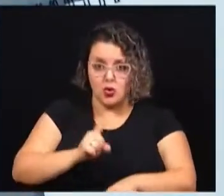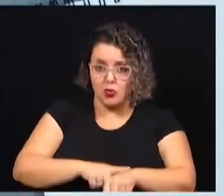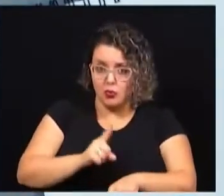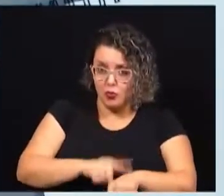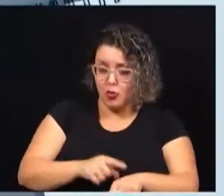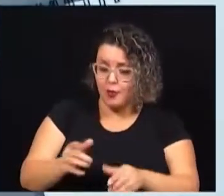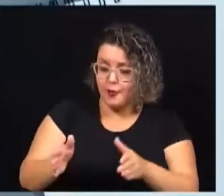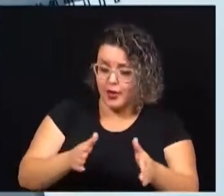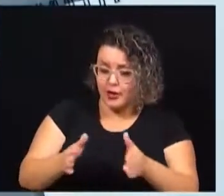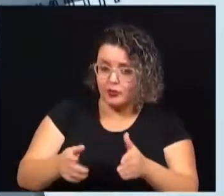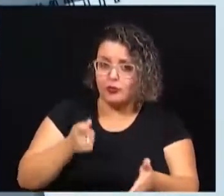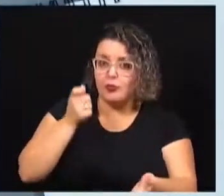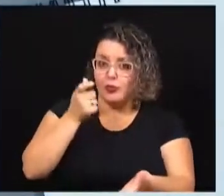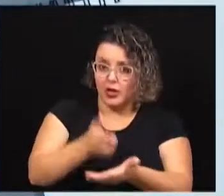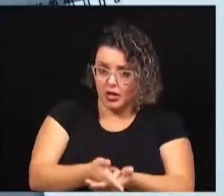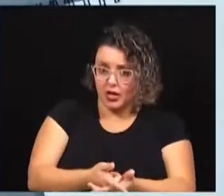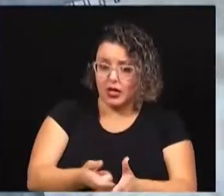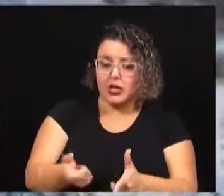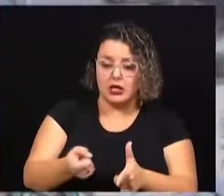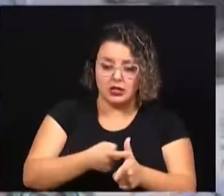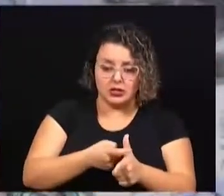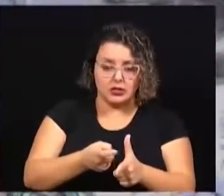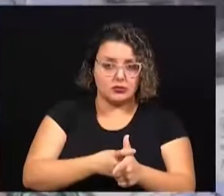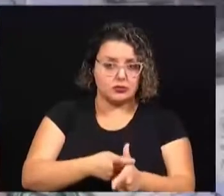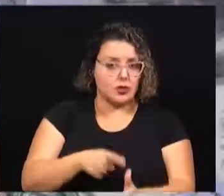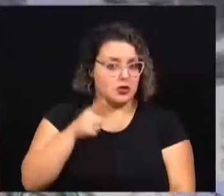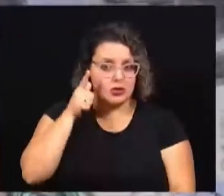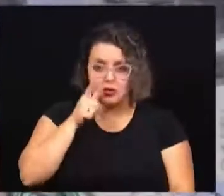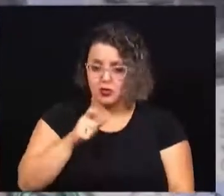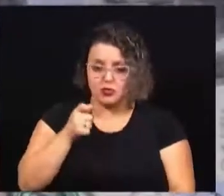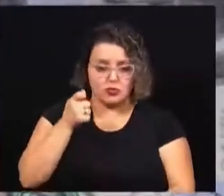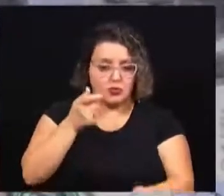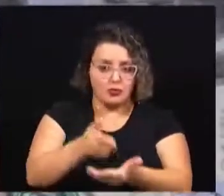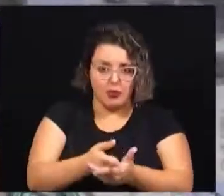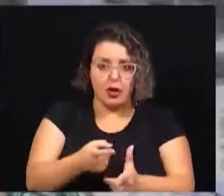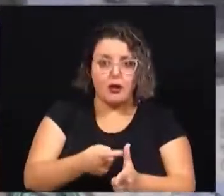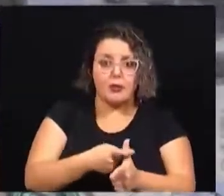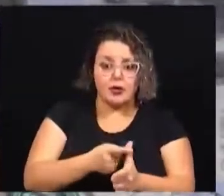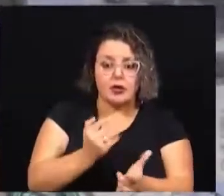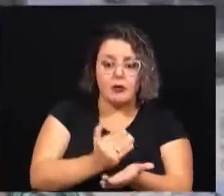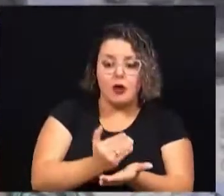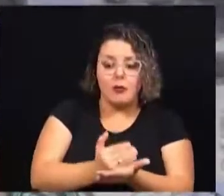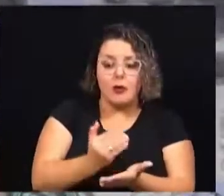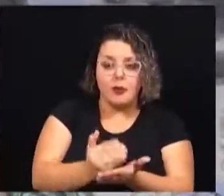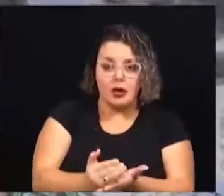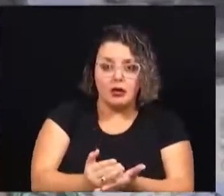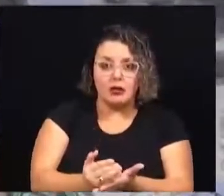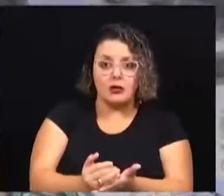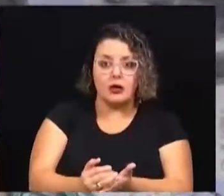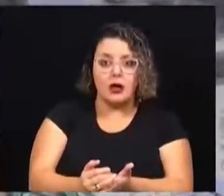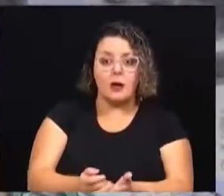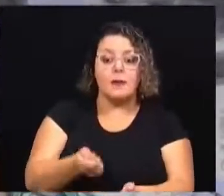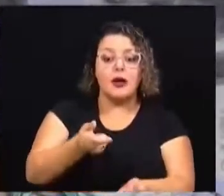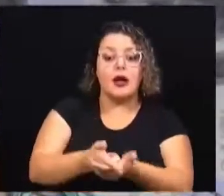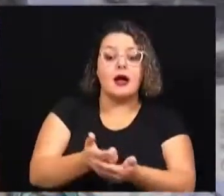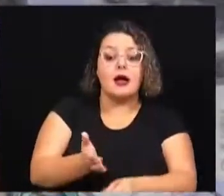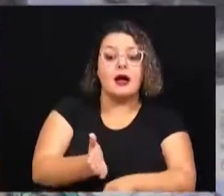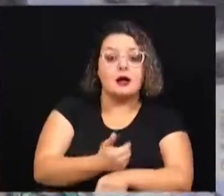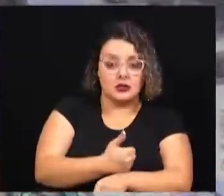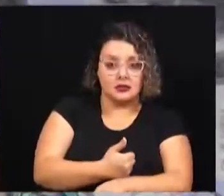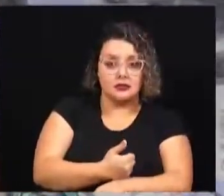que você for quitar dívidas, ou quem não conseguir quitar dívidas, mas tem empréstimos e vai antecipar várias